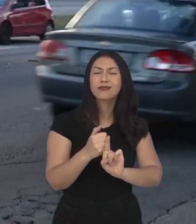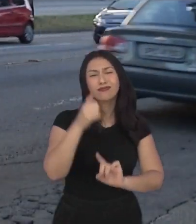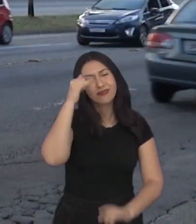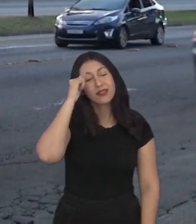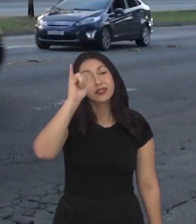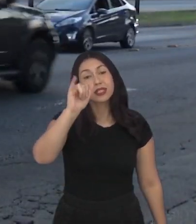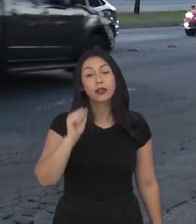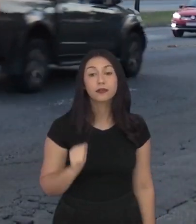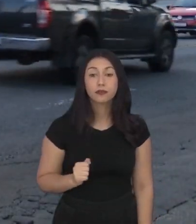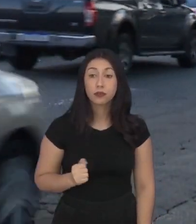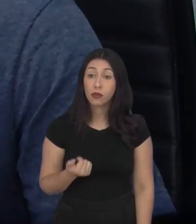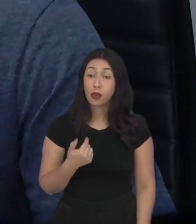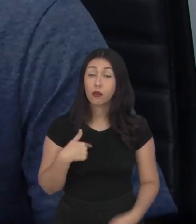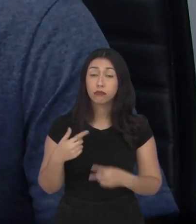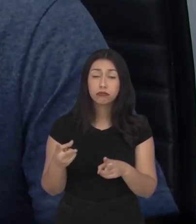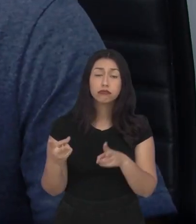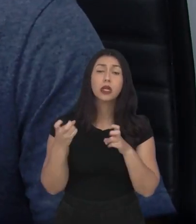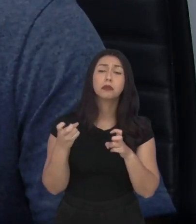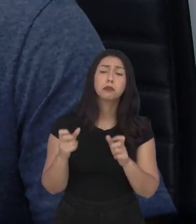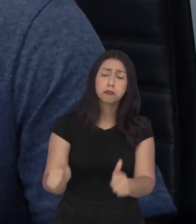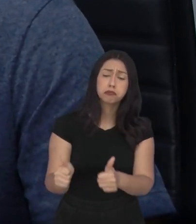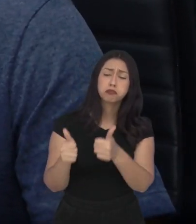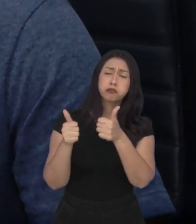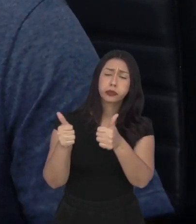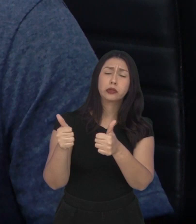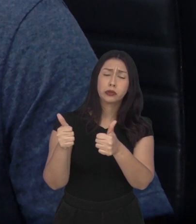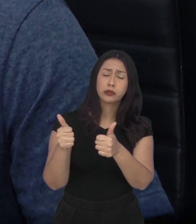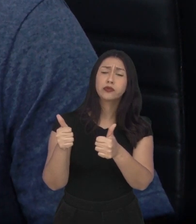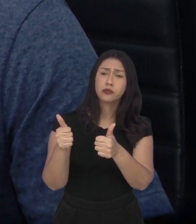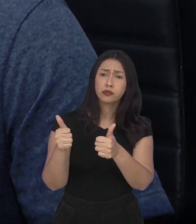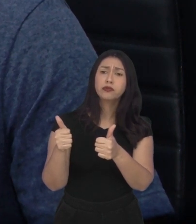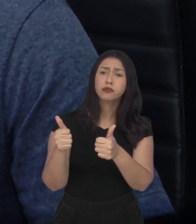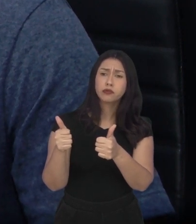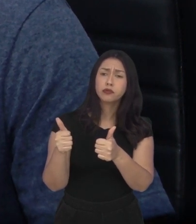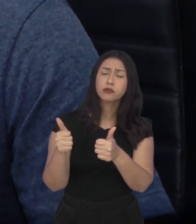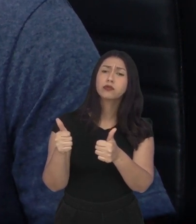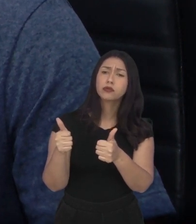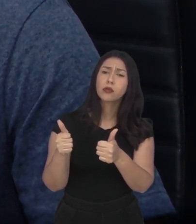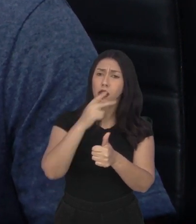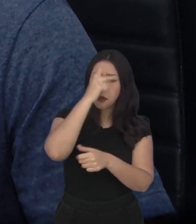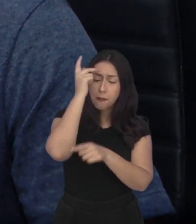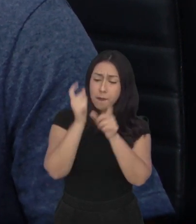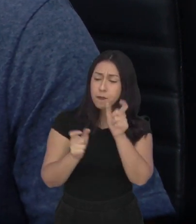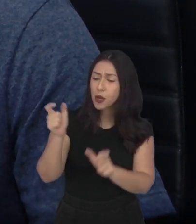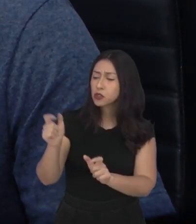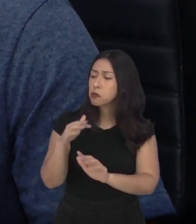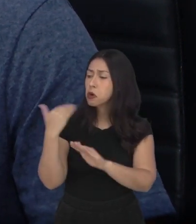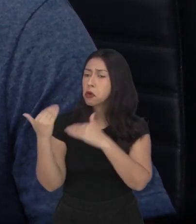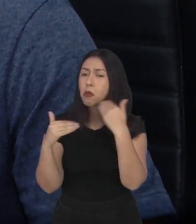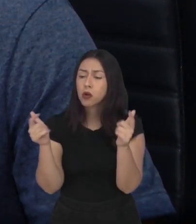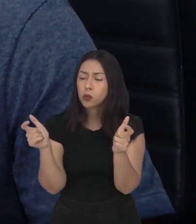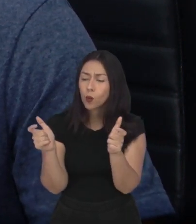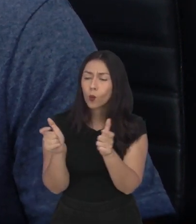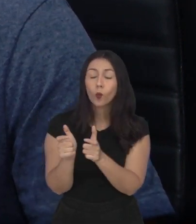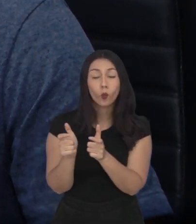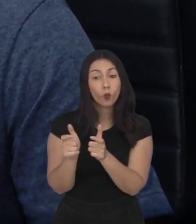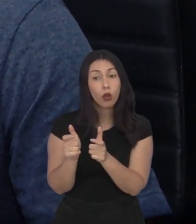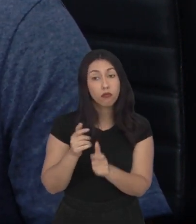oportunidades, né, de acesso a crédito, de investir, elas ampliam o seu leque de